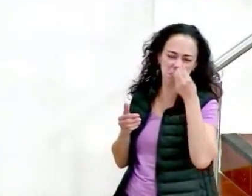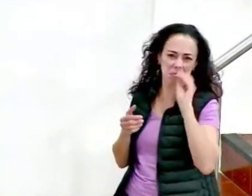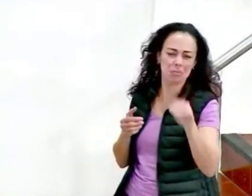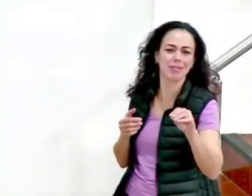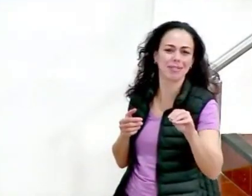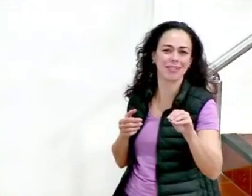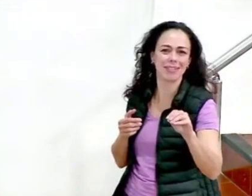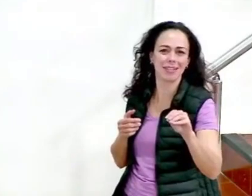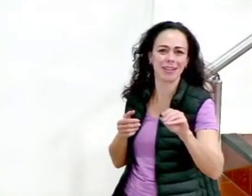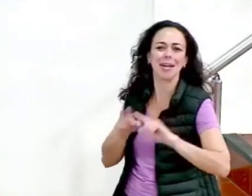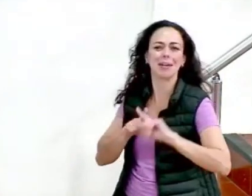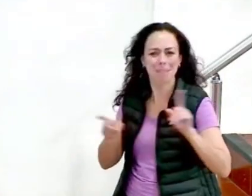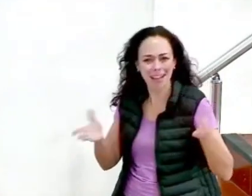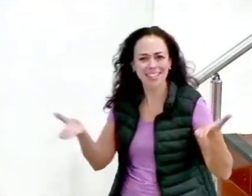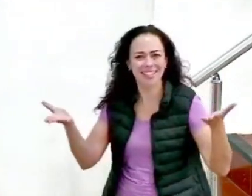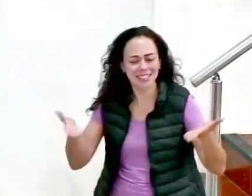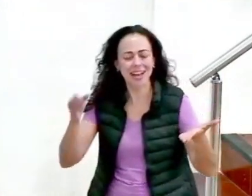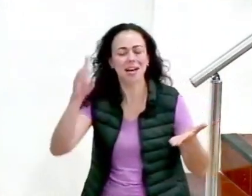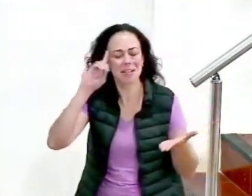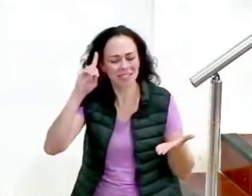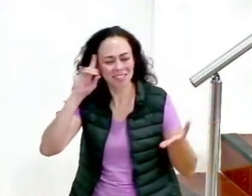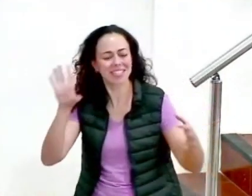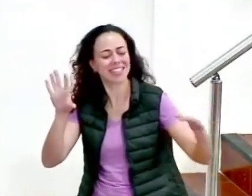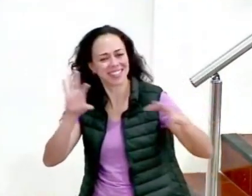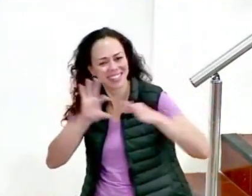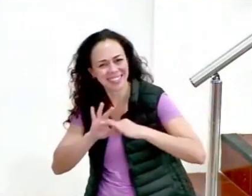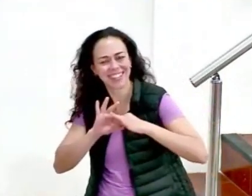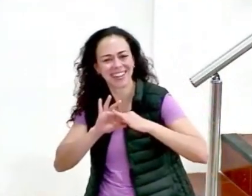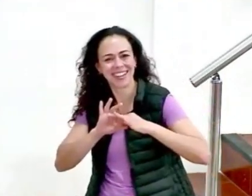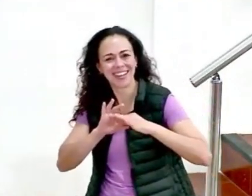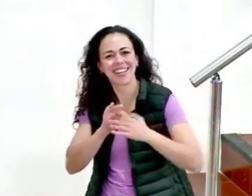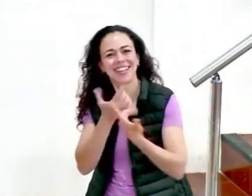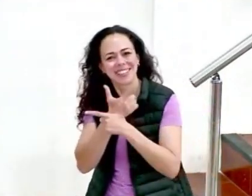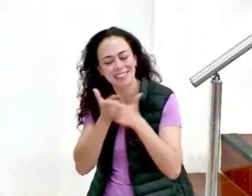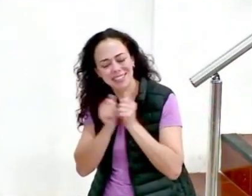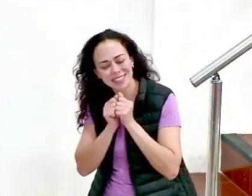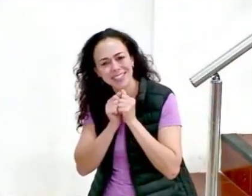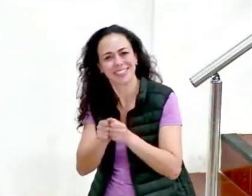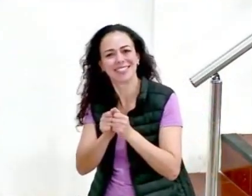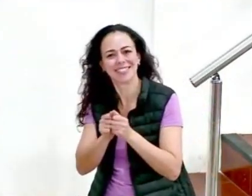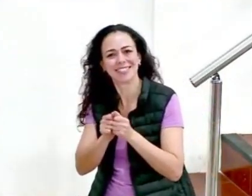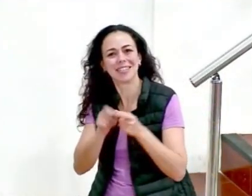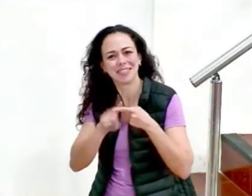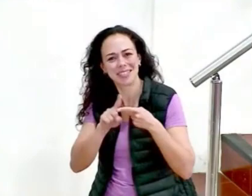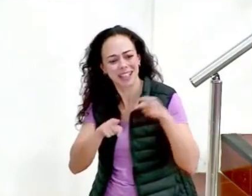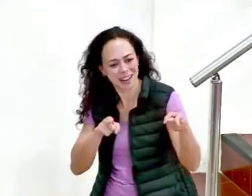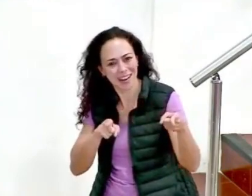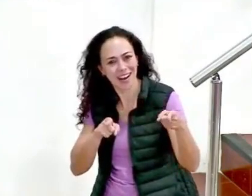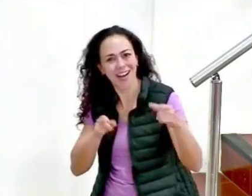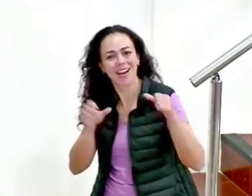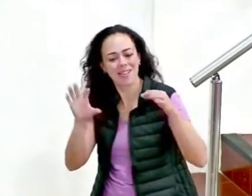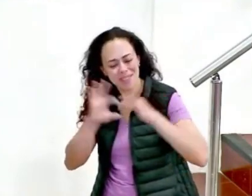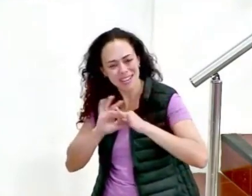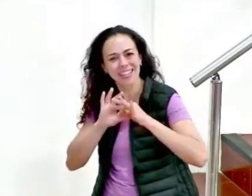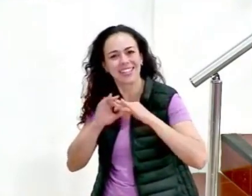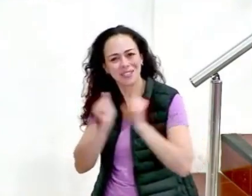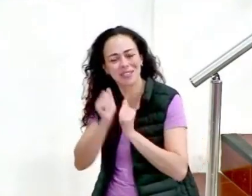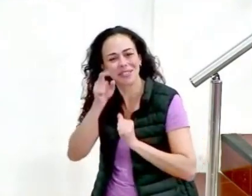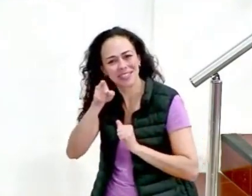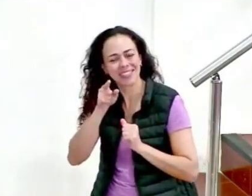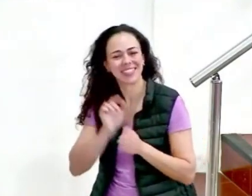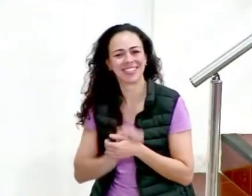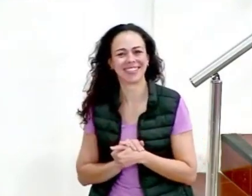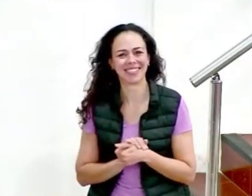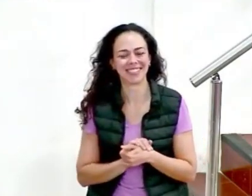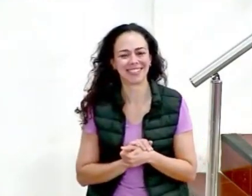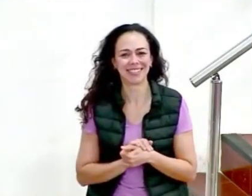ele vai chegar e vai rir com você, porque não, agora eu quero rir com você, porque eu faço parte da mesma família da fé, eu entendo